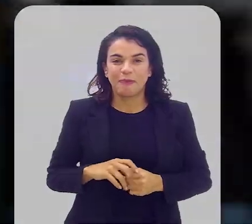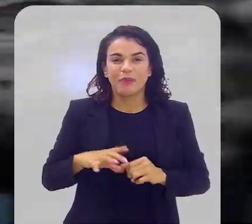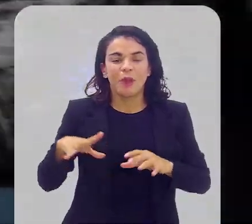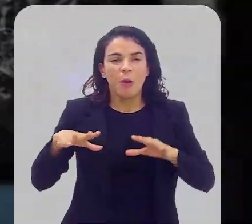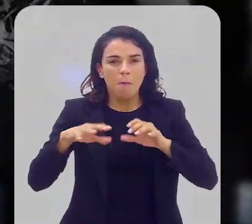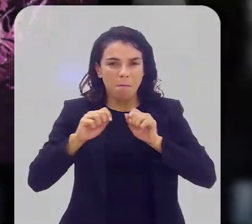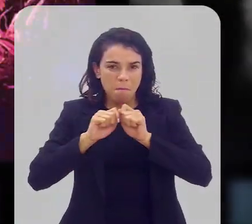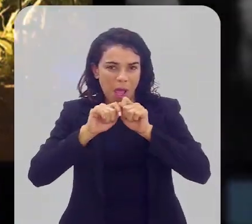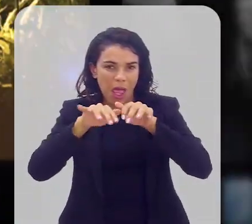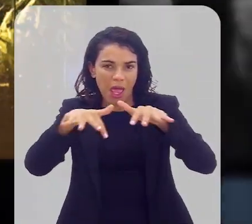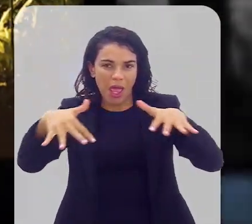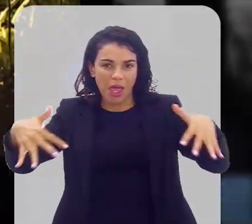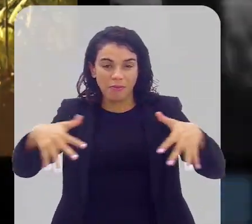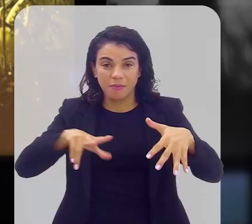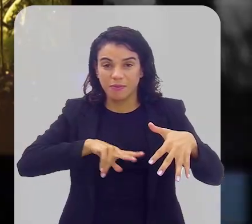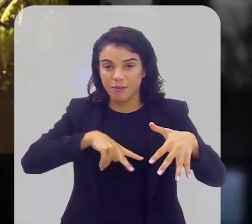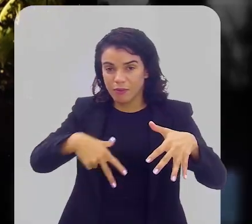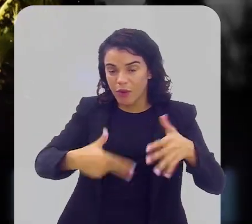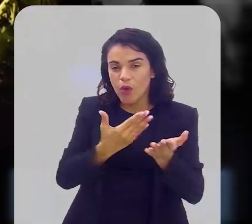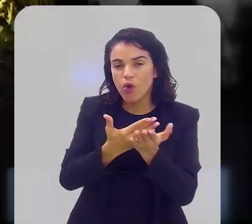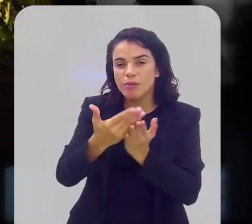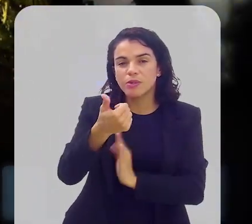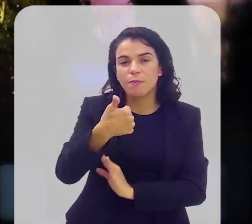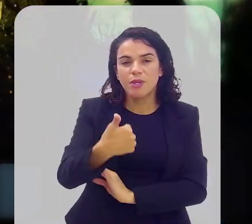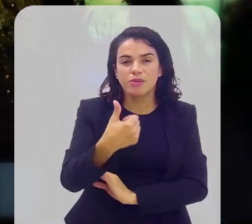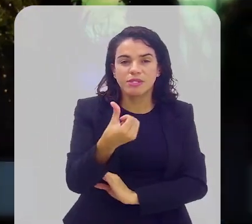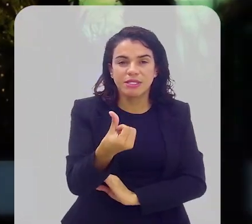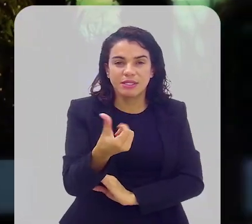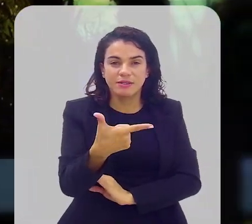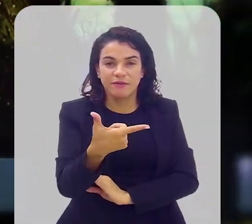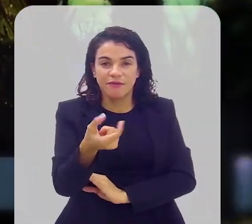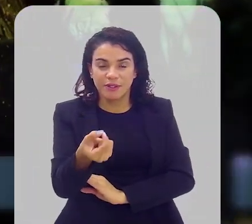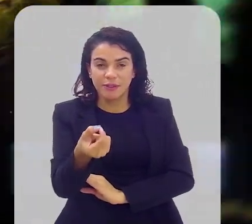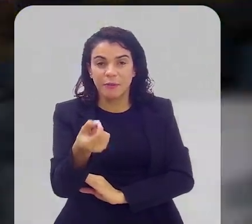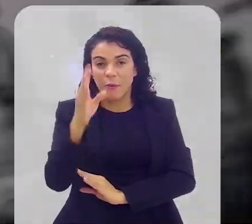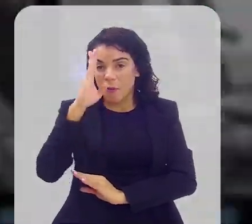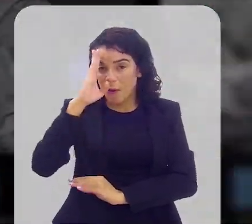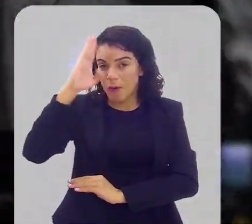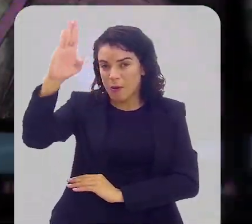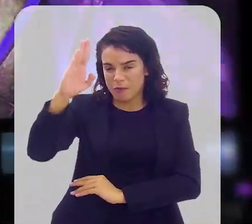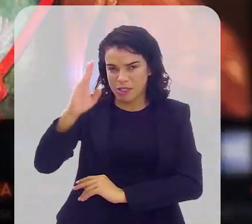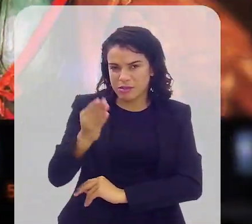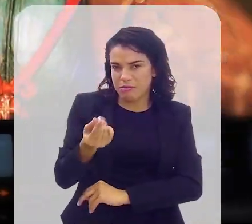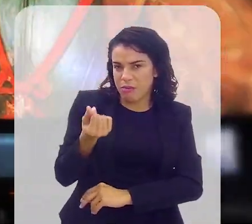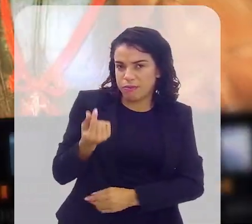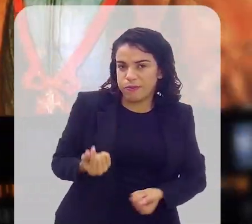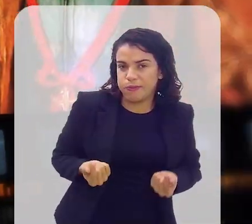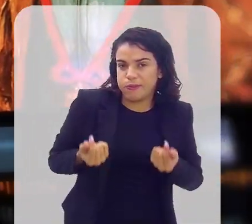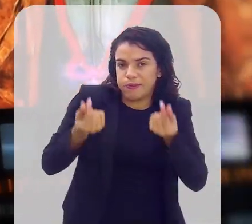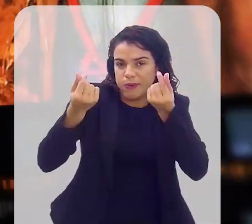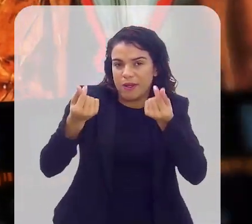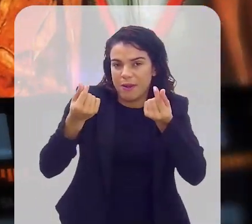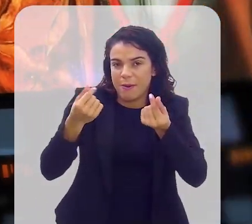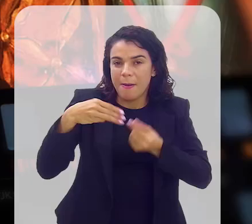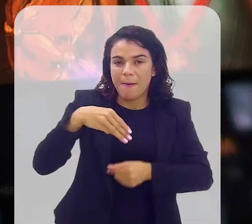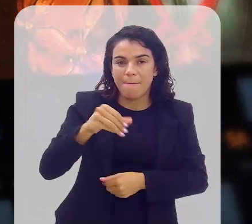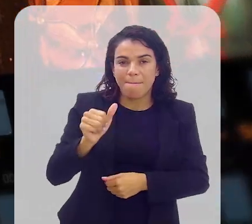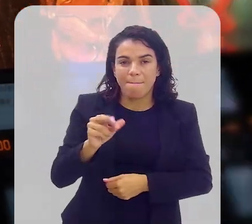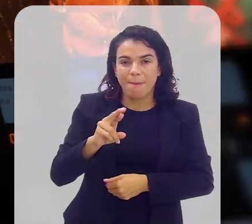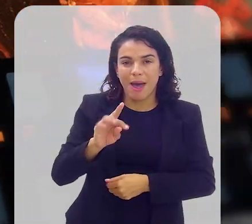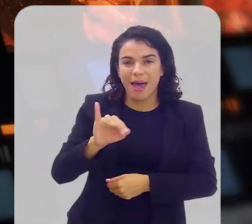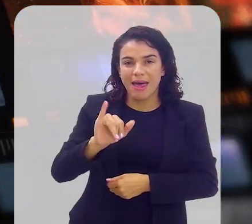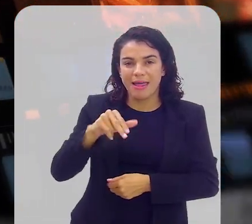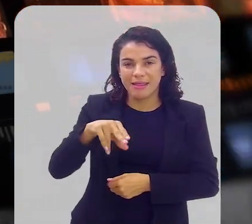O início do povoamento português mais sistemático aconteceu a partir de 1620, quando o principal donatário, Martins de